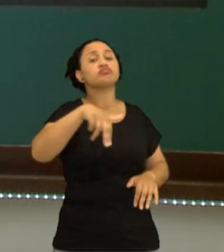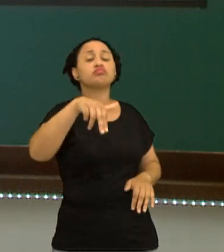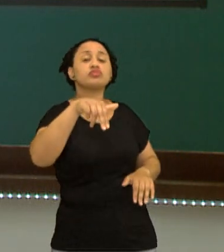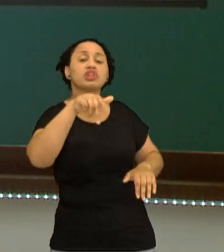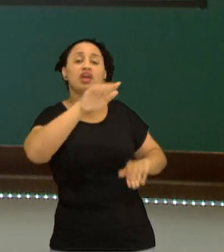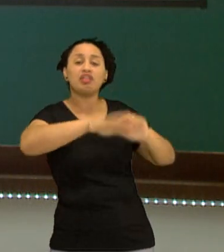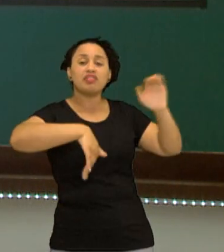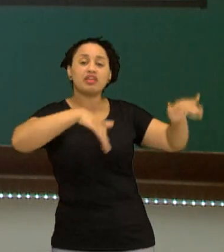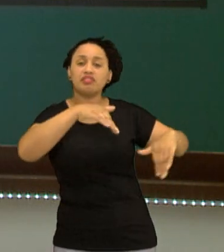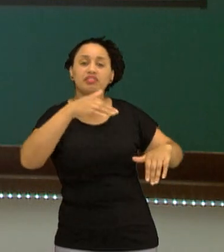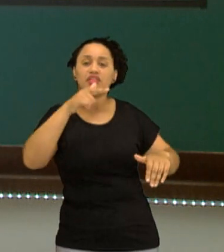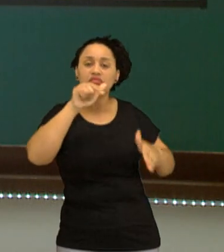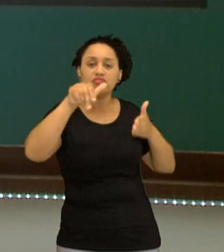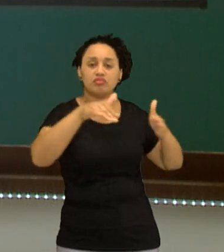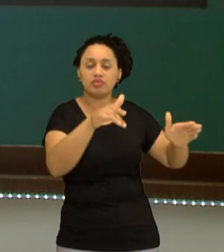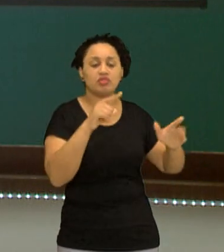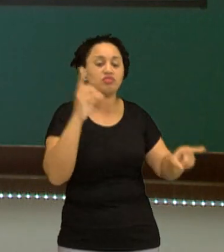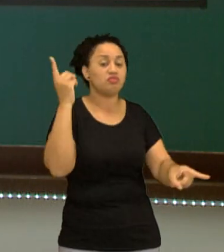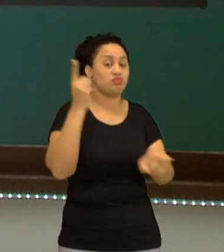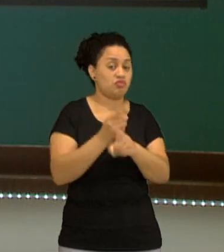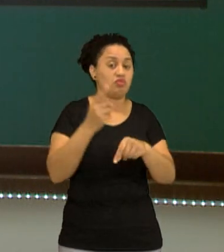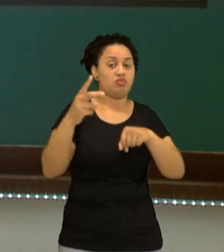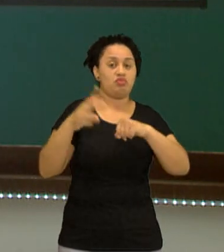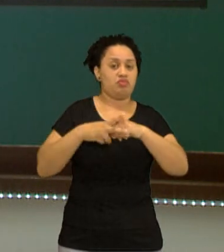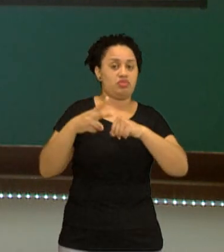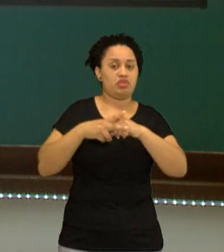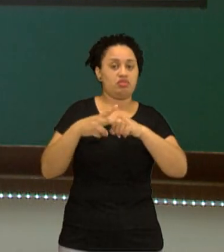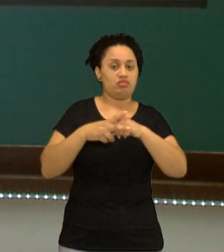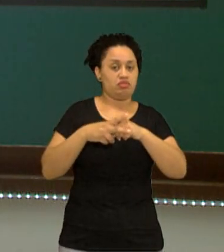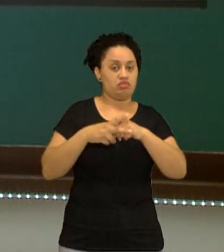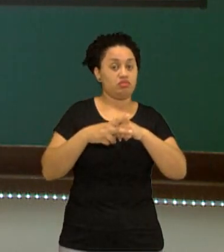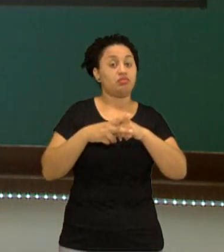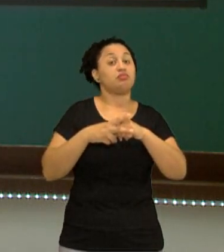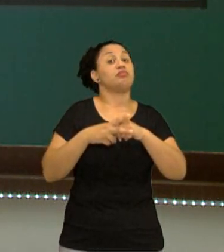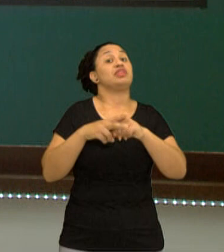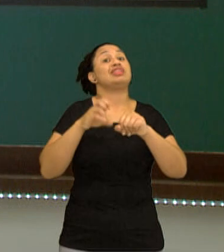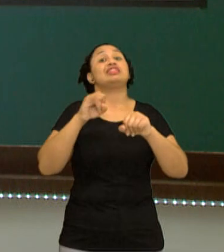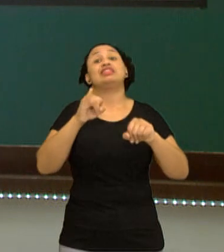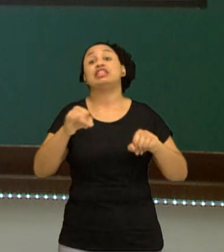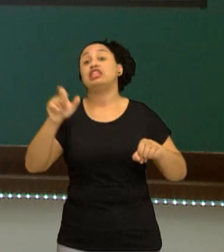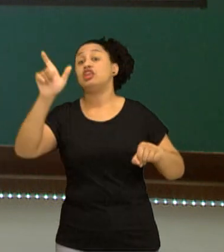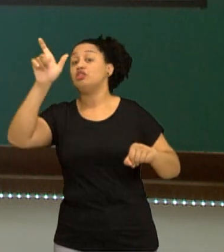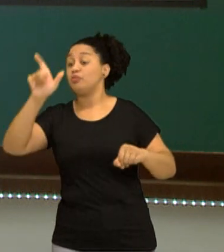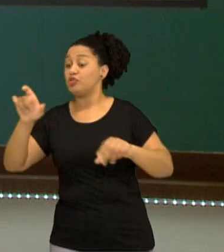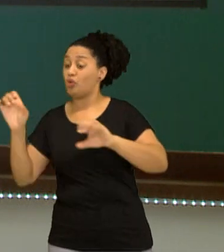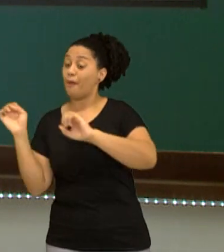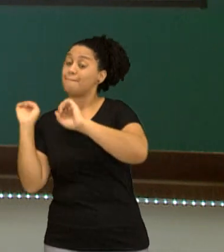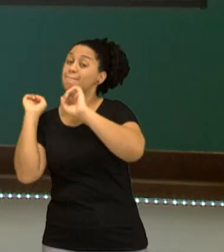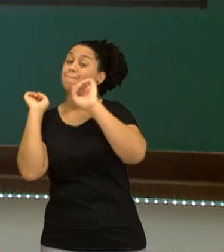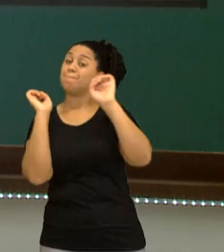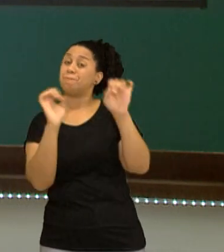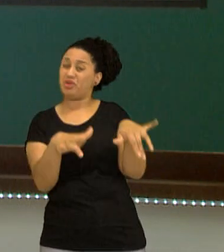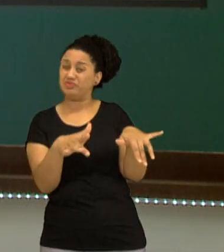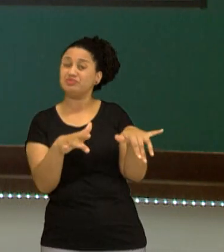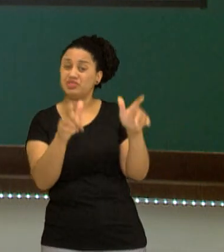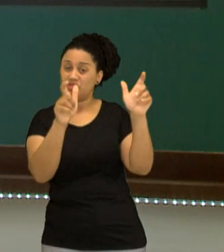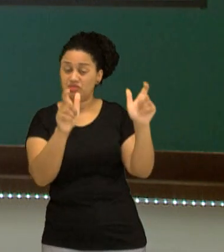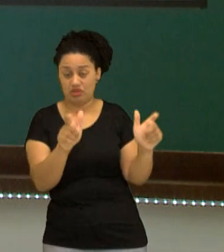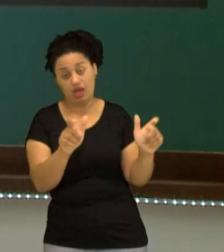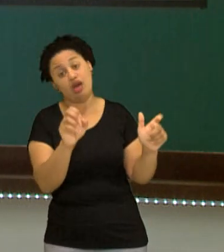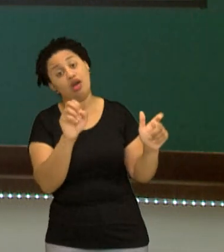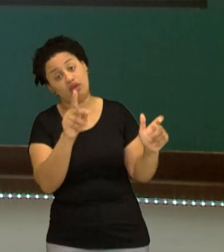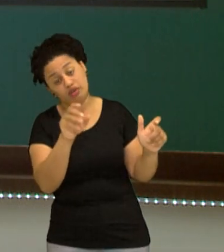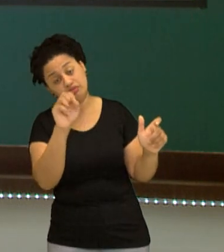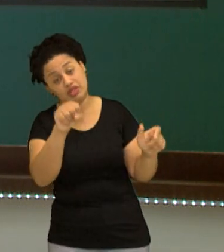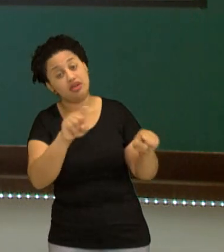num rio, eu não vou encontrar vidro, só se o homem jogou esse objeto de vidro nesse ambiente. Mas